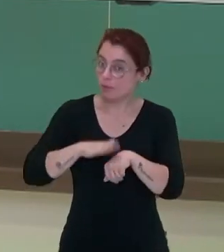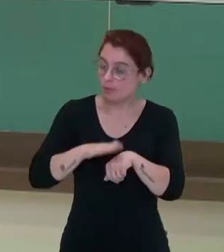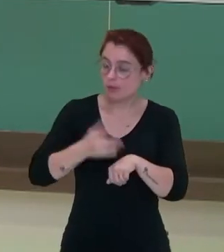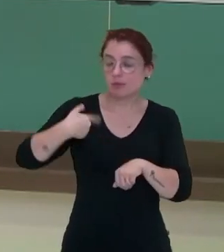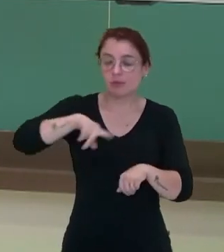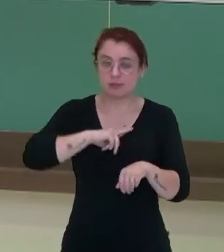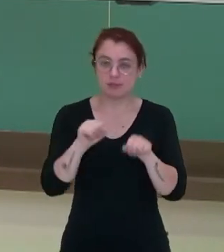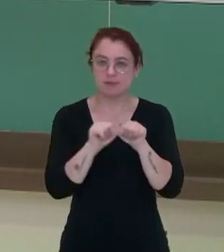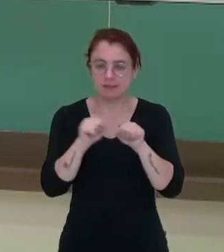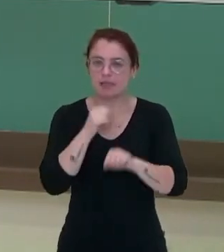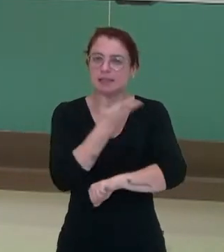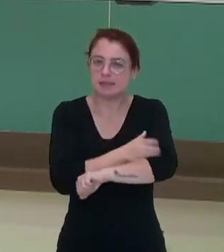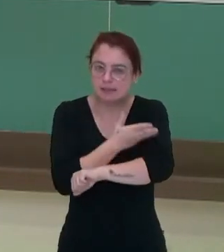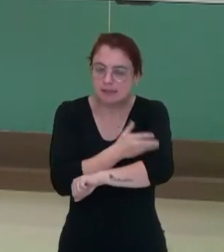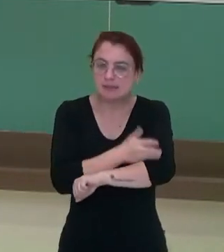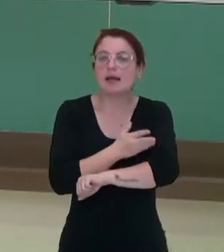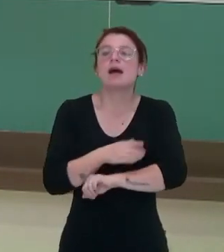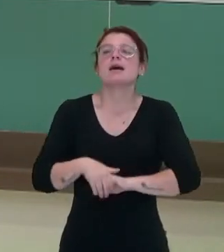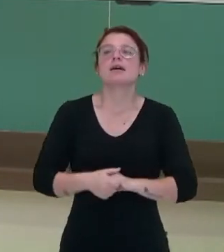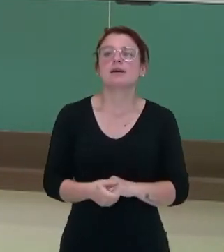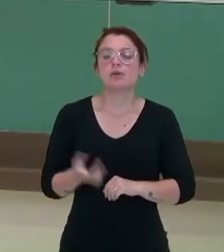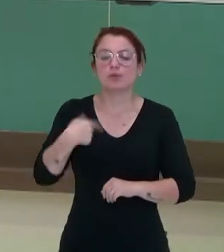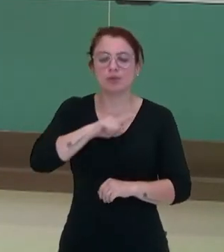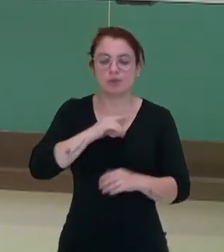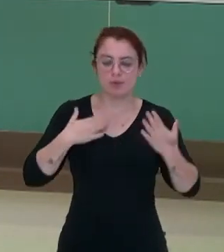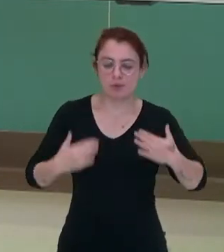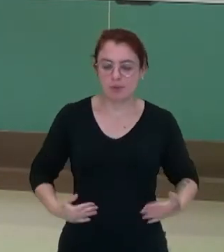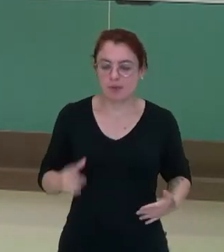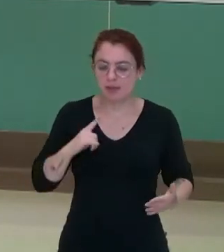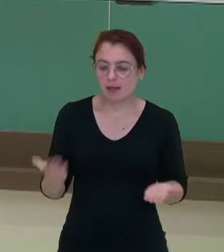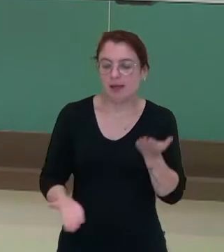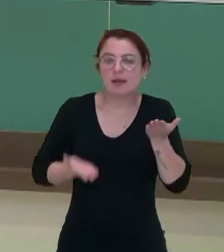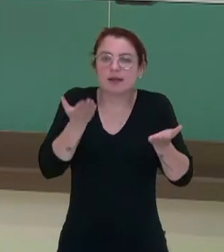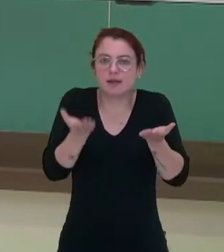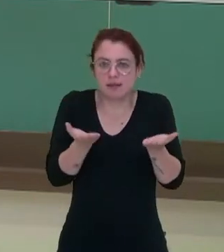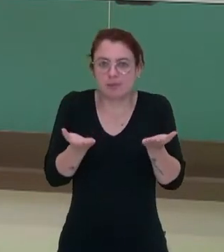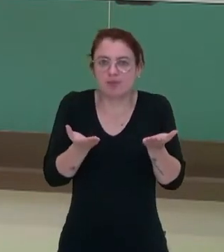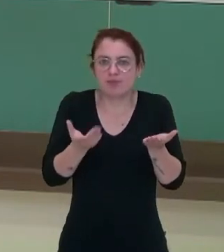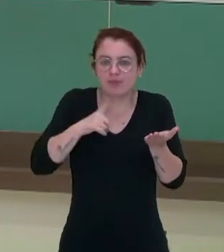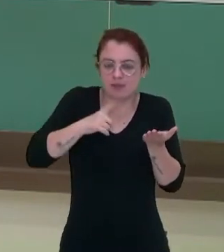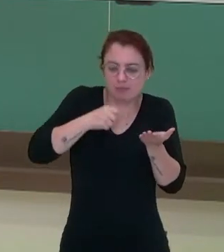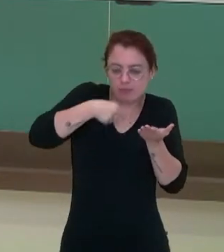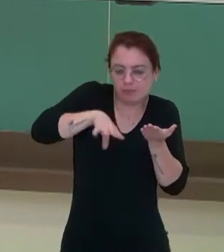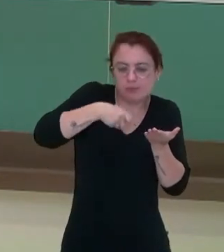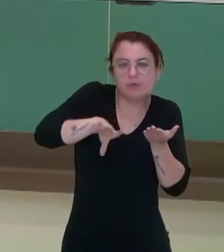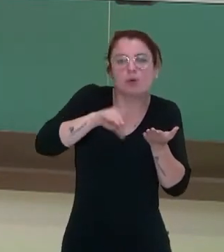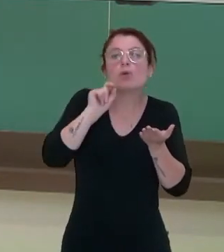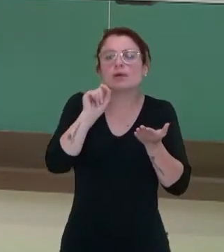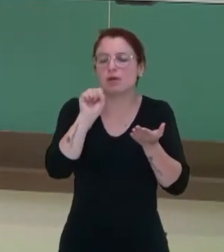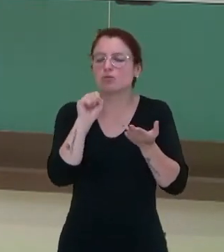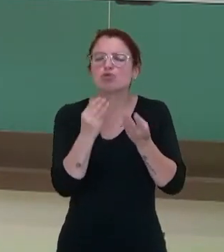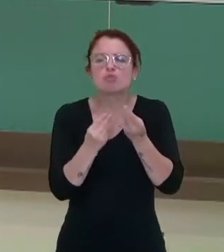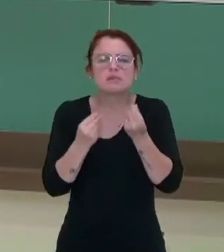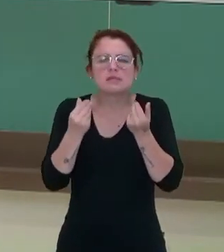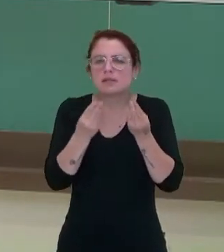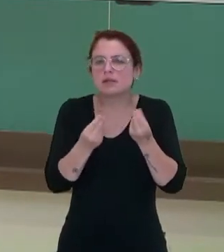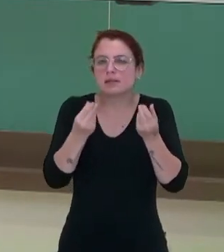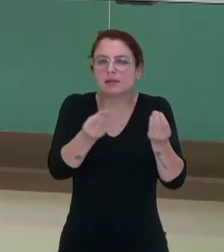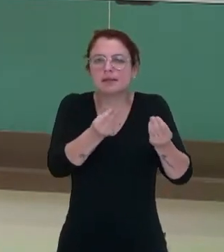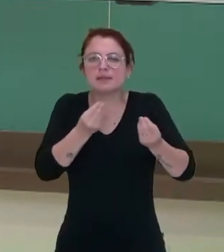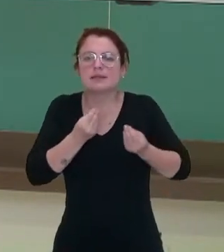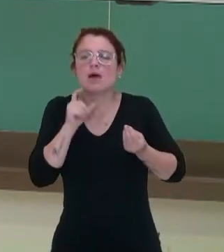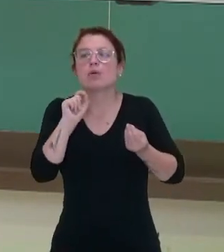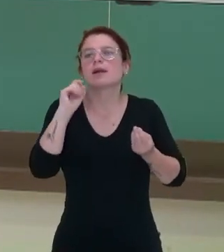o nosso corpo vai estar em equilíbrio. Tem a liberação de algumas substâncias que vai nos dar uma sensação